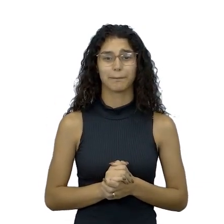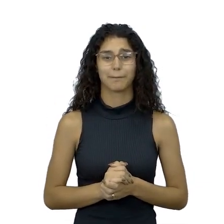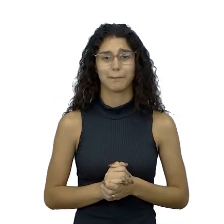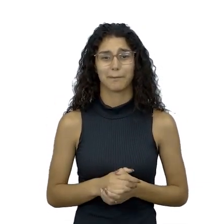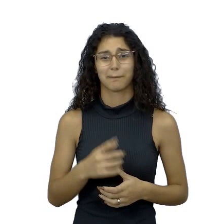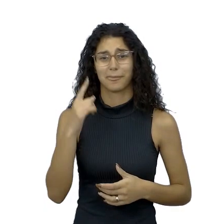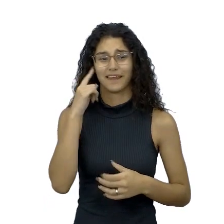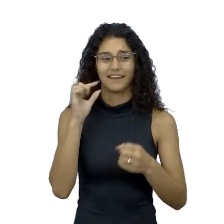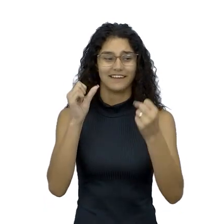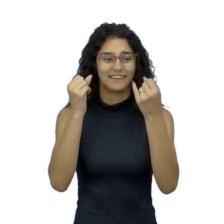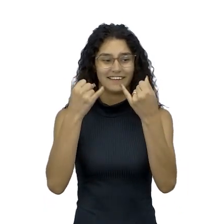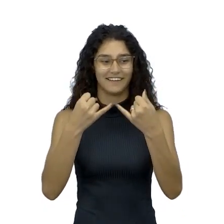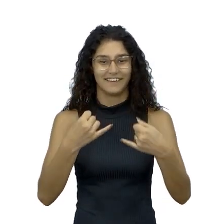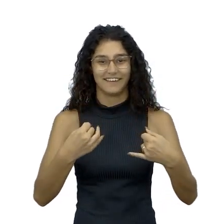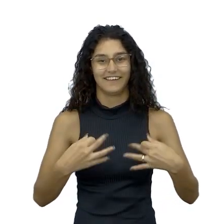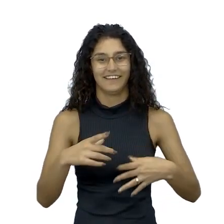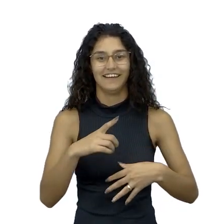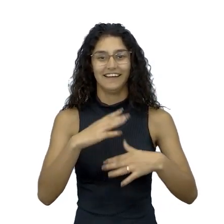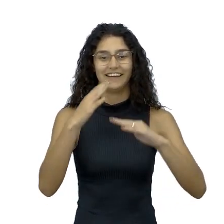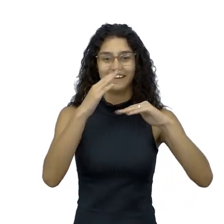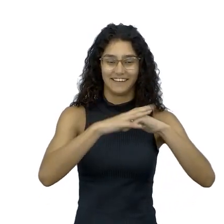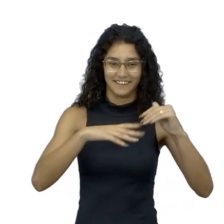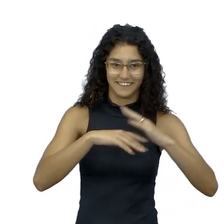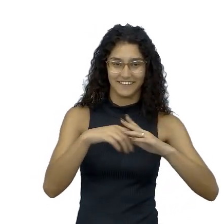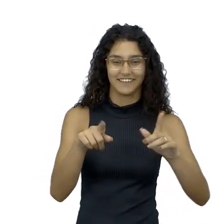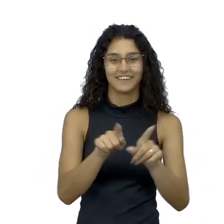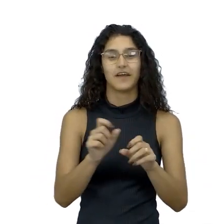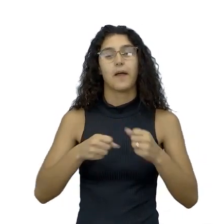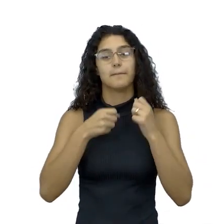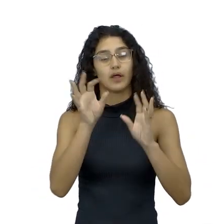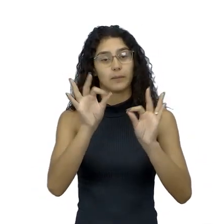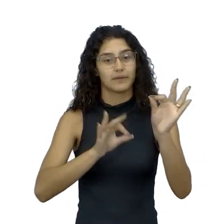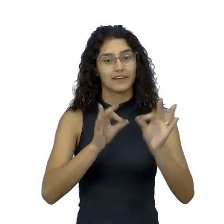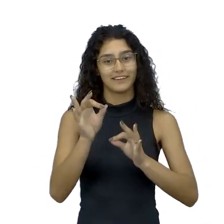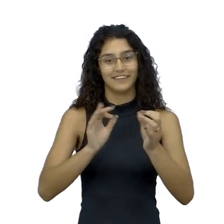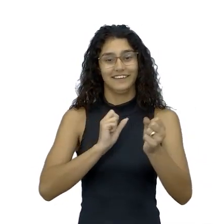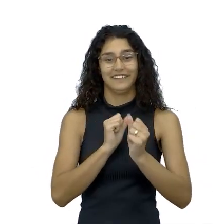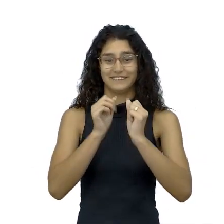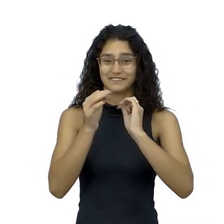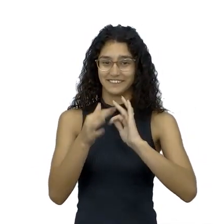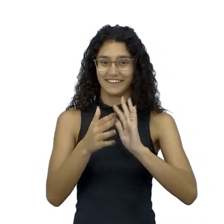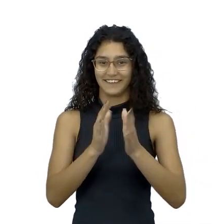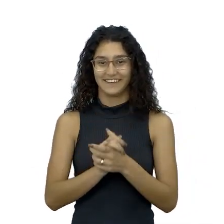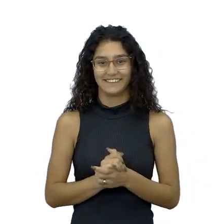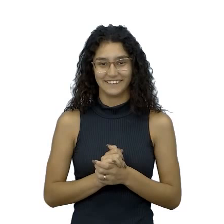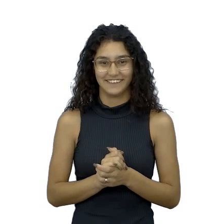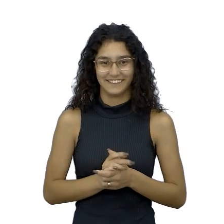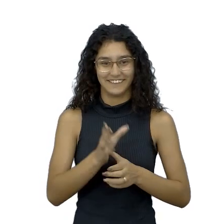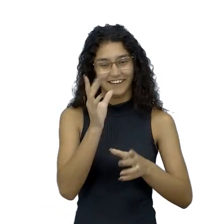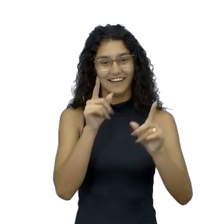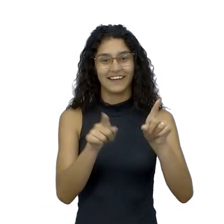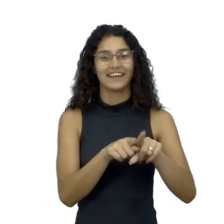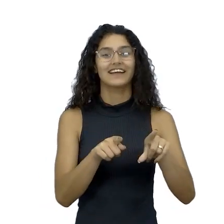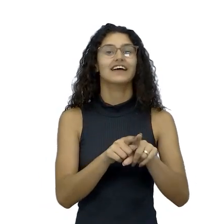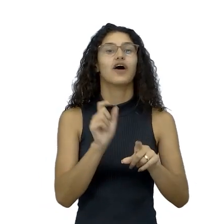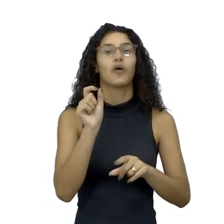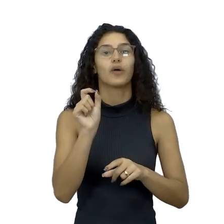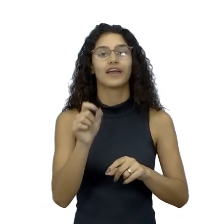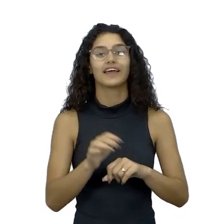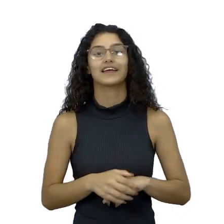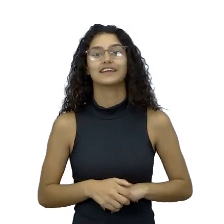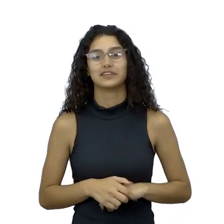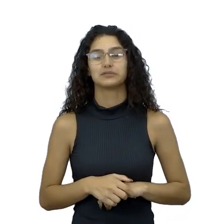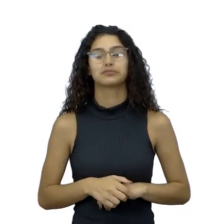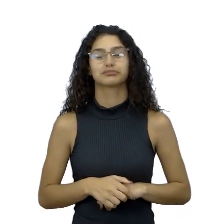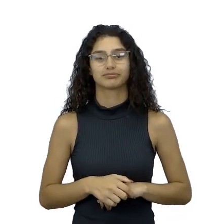pensando justamente nessas habilidades, a gente possa, então, planejar uma ação, né? E ação privilegiando o quê? Então, a gente